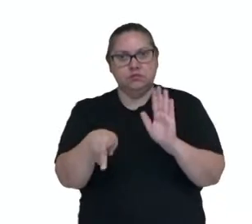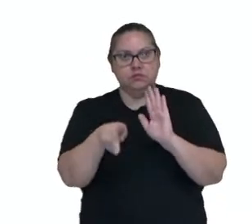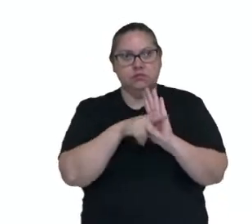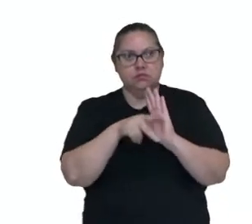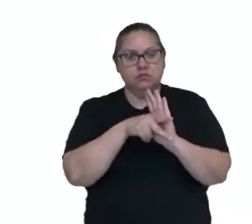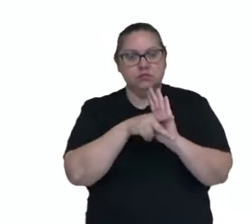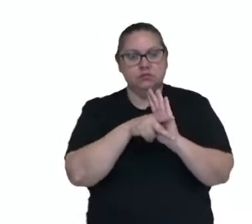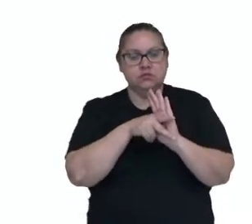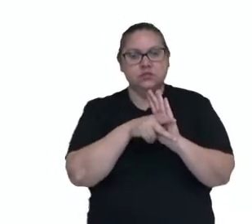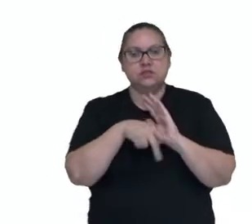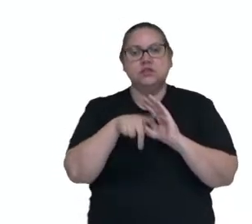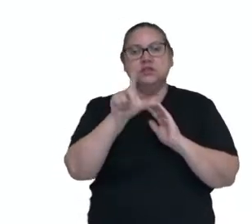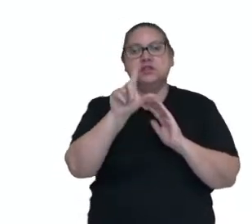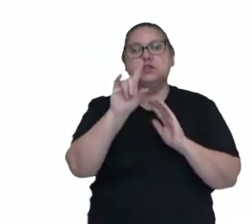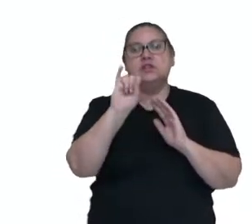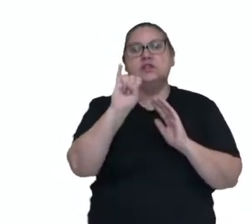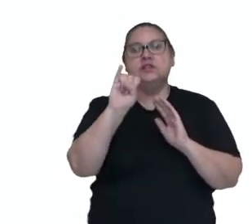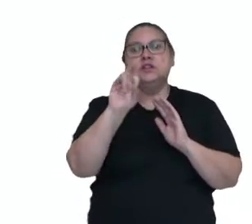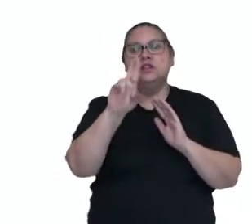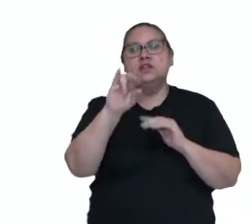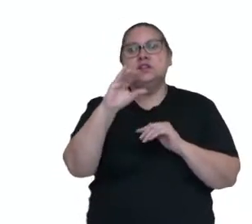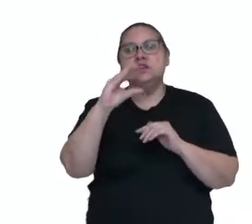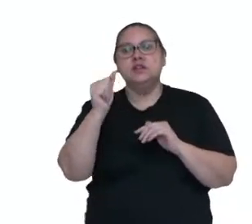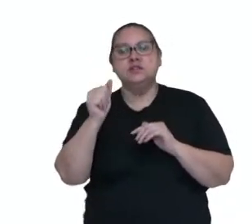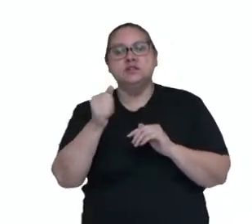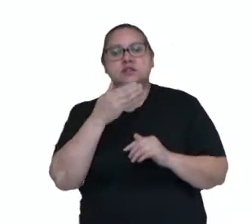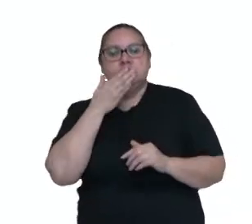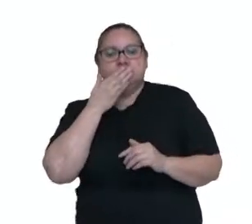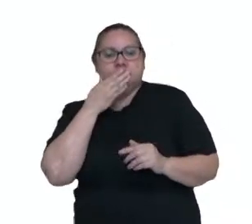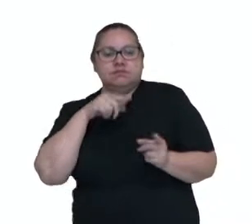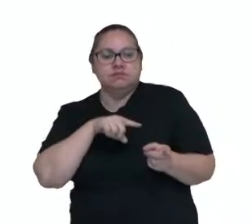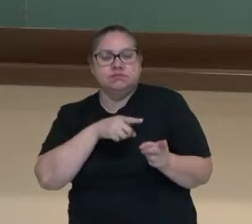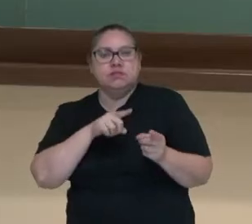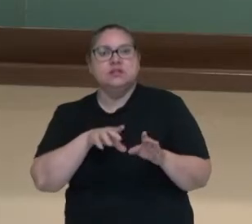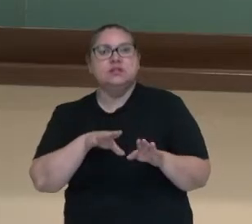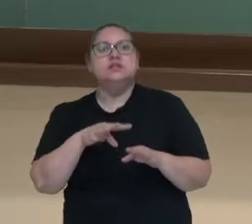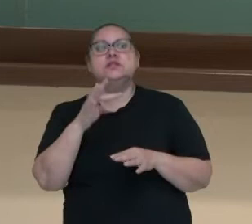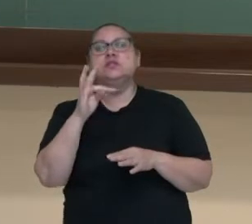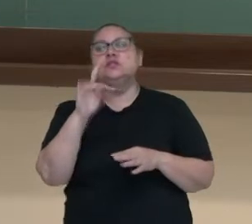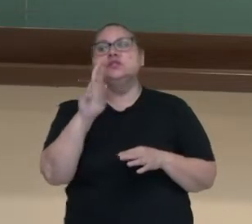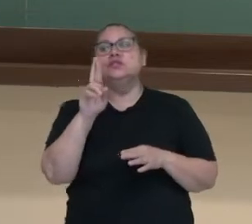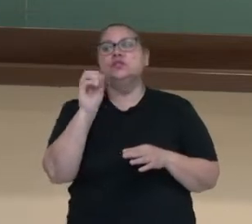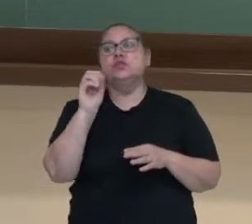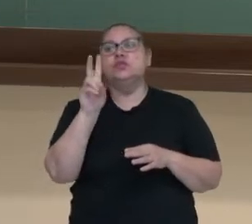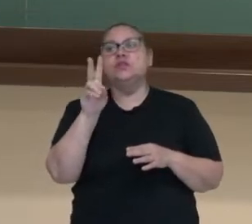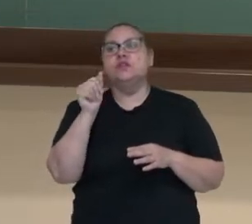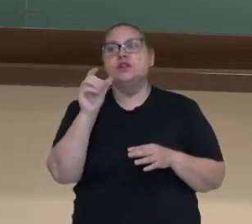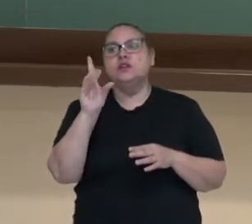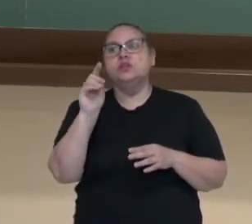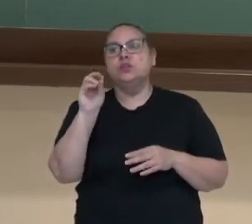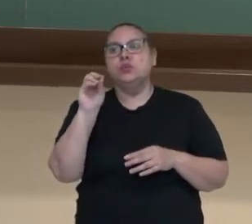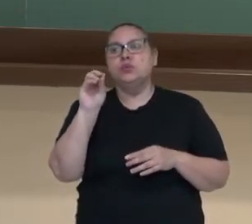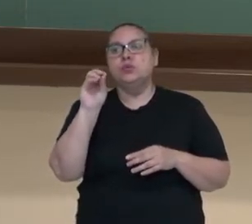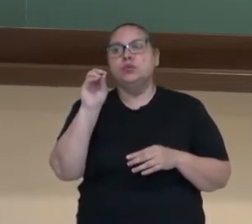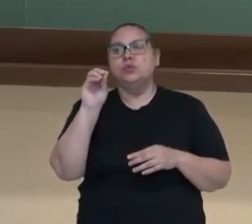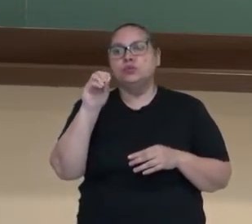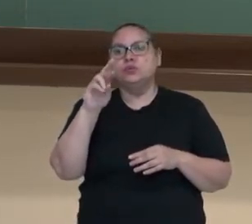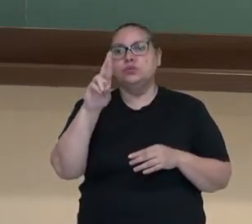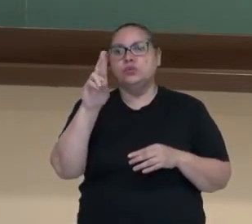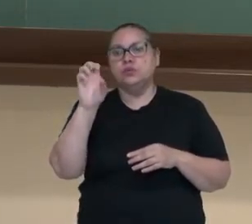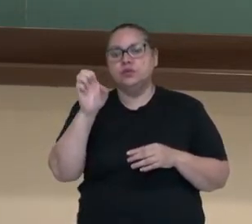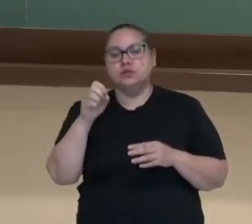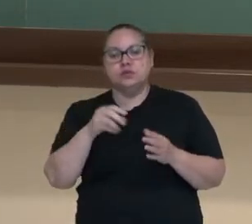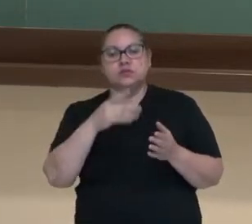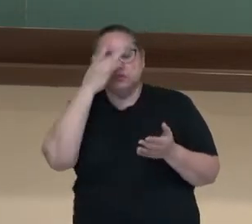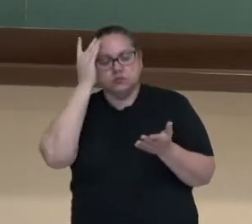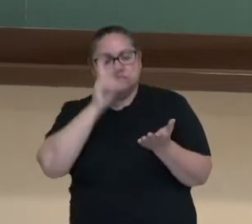cantigas líricas e satíricas. Então, trovadores são os autores. Aqui,